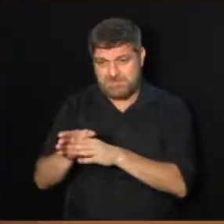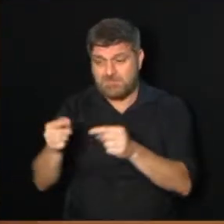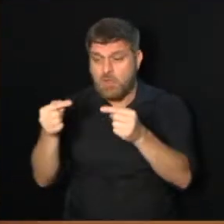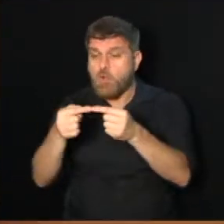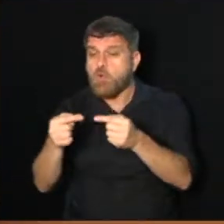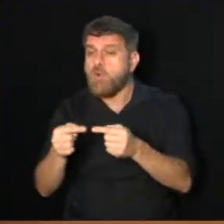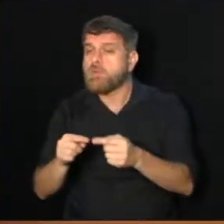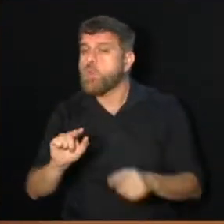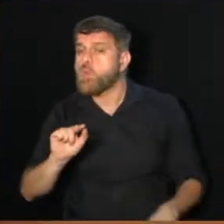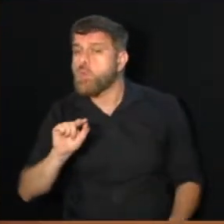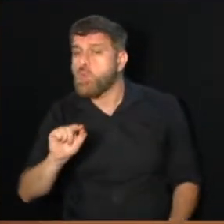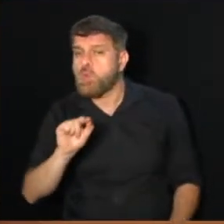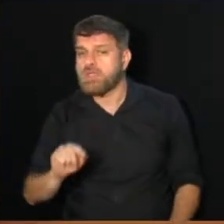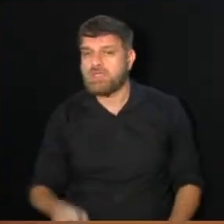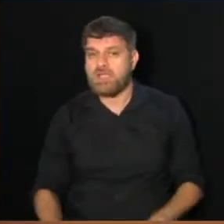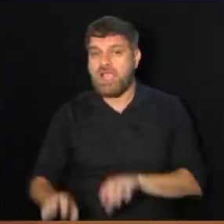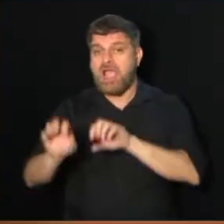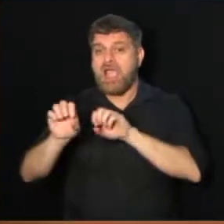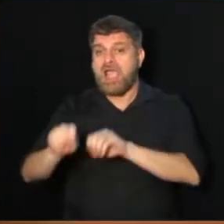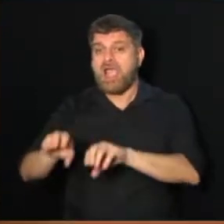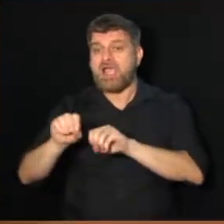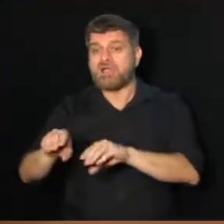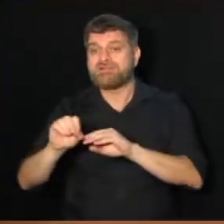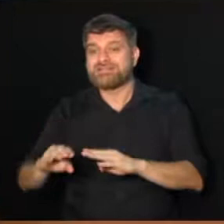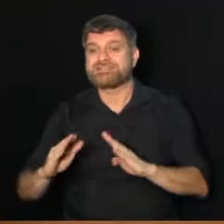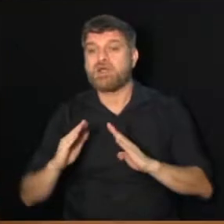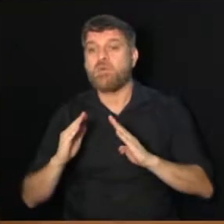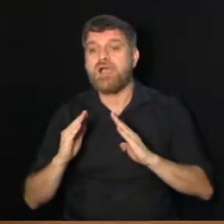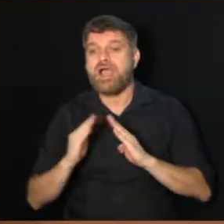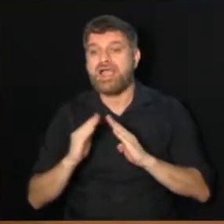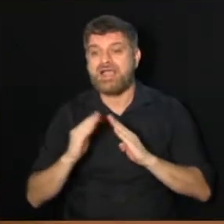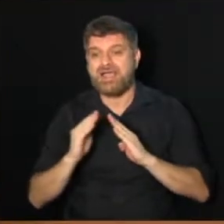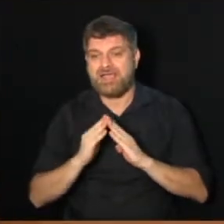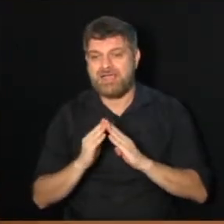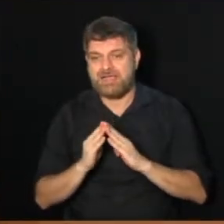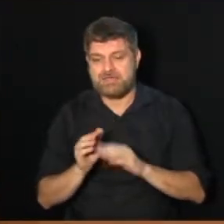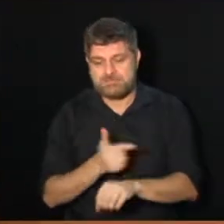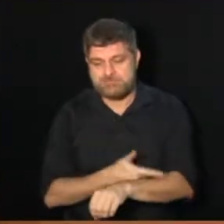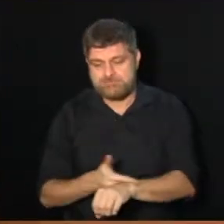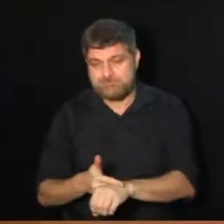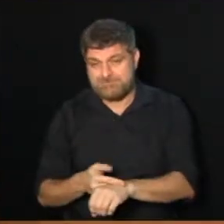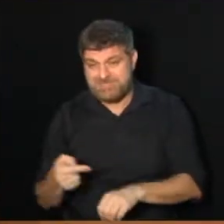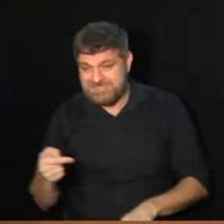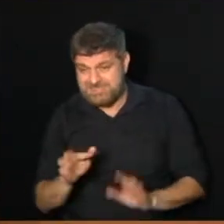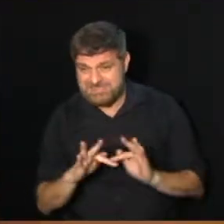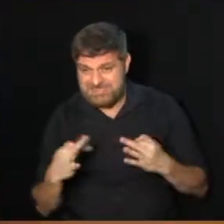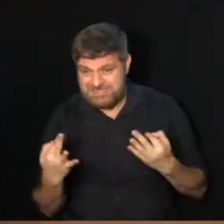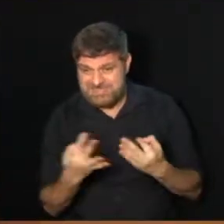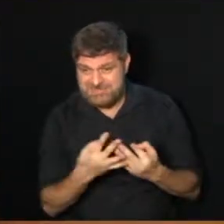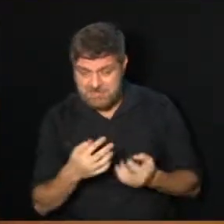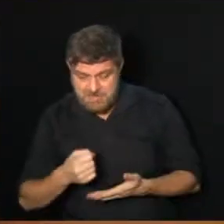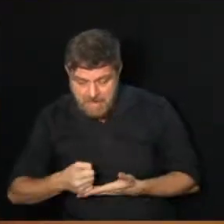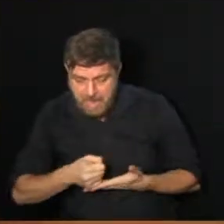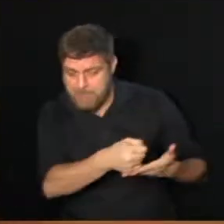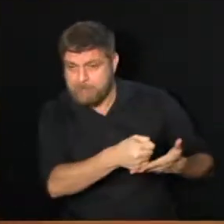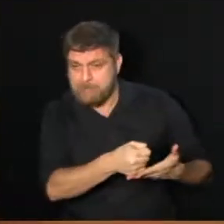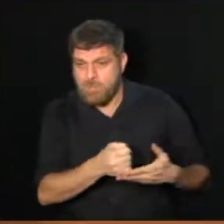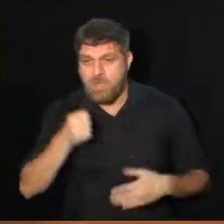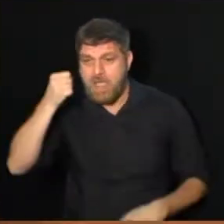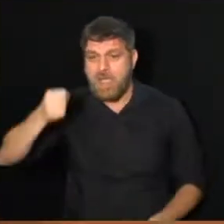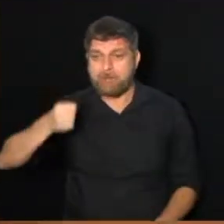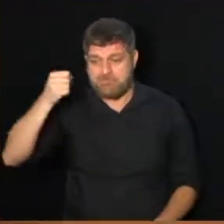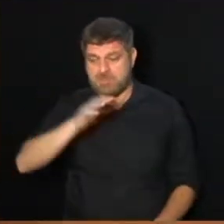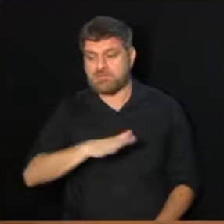educação. Educação que vem do berço, a educação que vem das famílias. E essas famílias, se não forem assistidas de alguma maneira, como a pastoral faz,